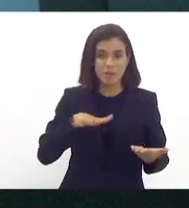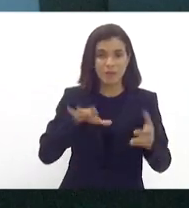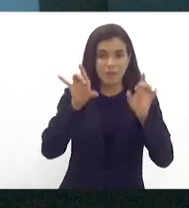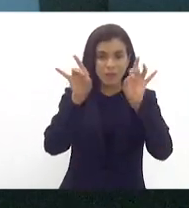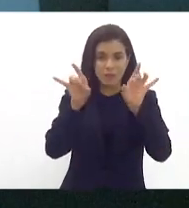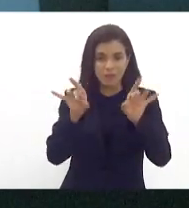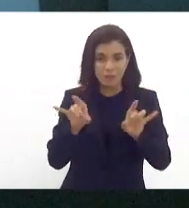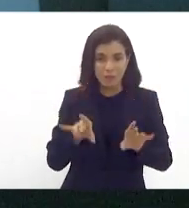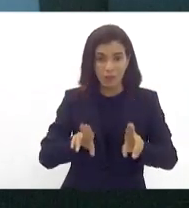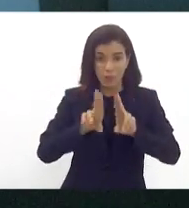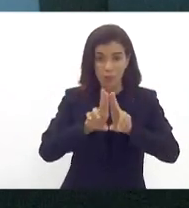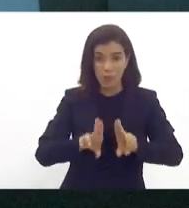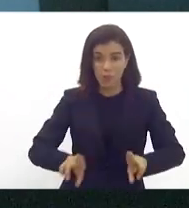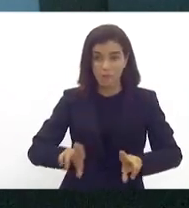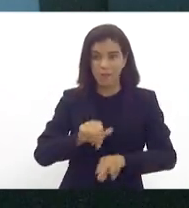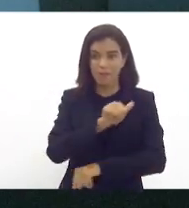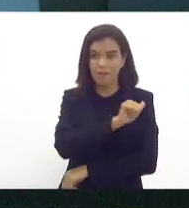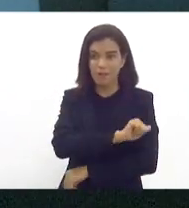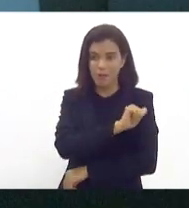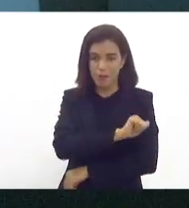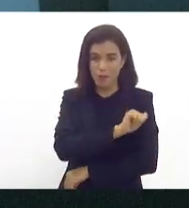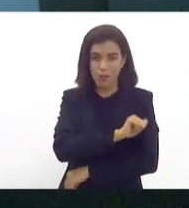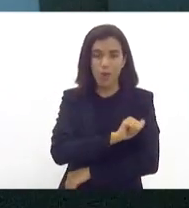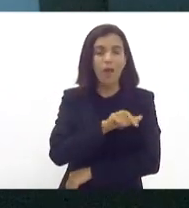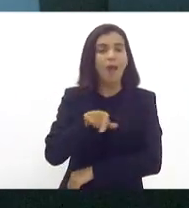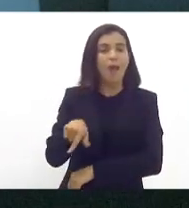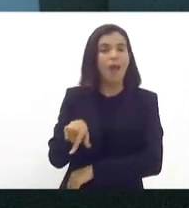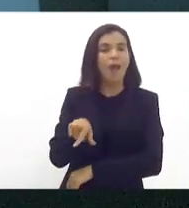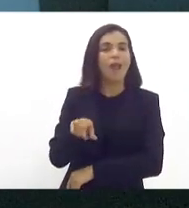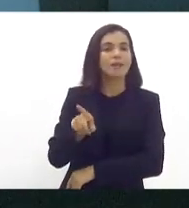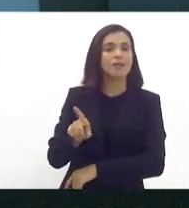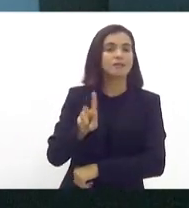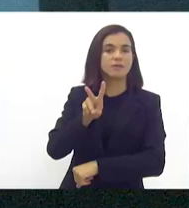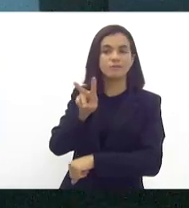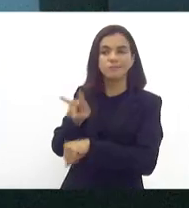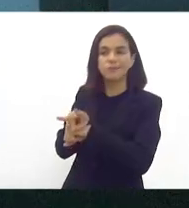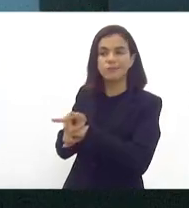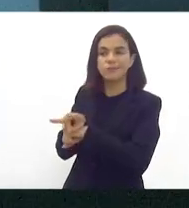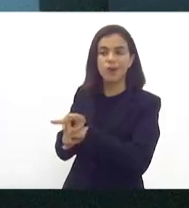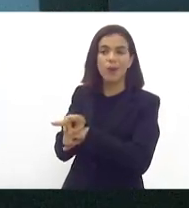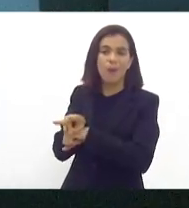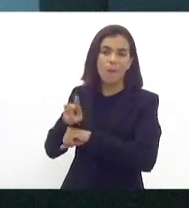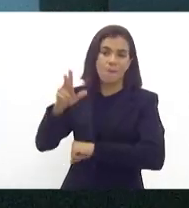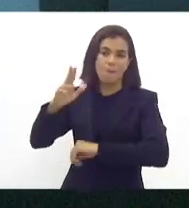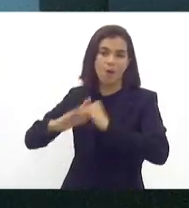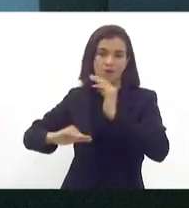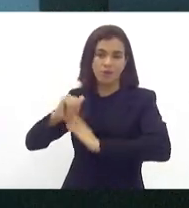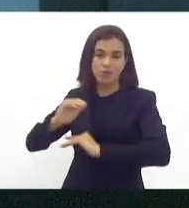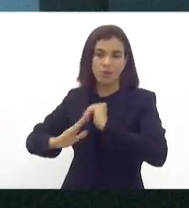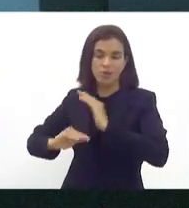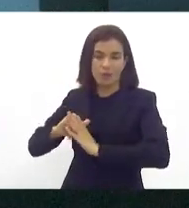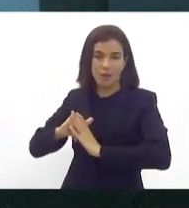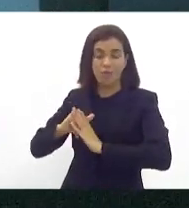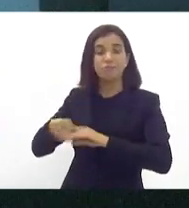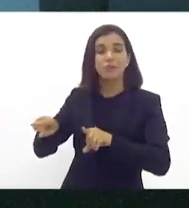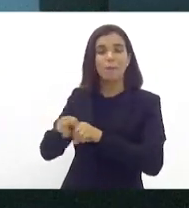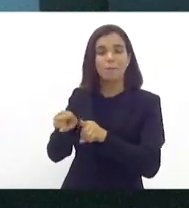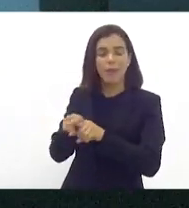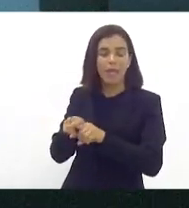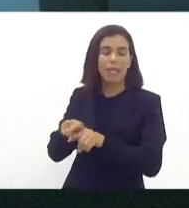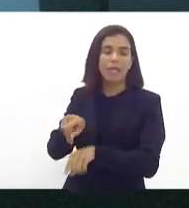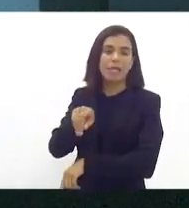operadora Unimed de Rio ela está sob direção técnica e direção fiscal e